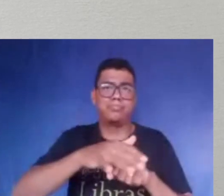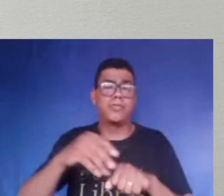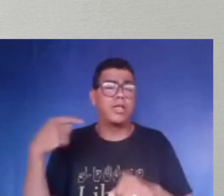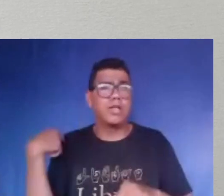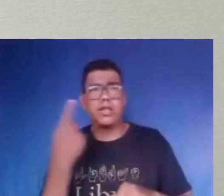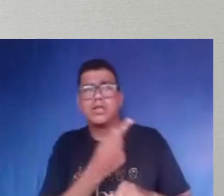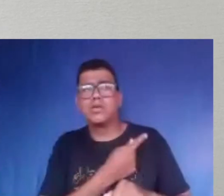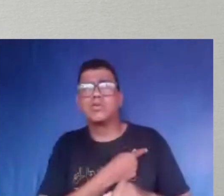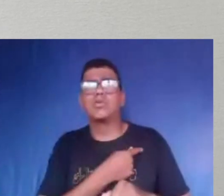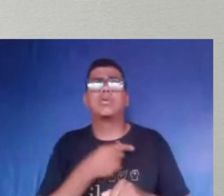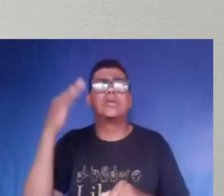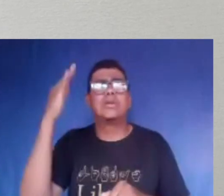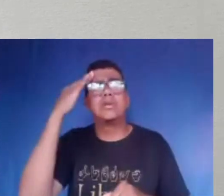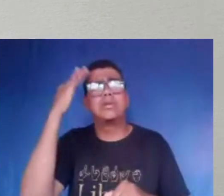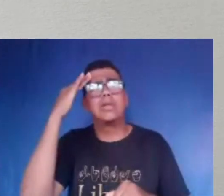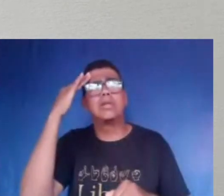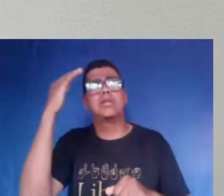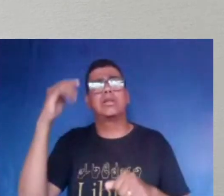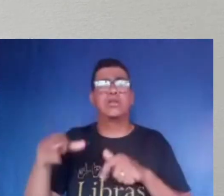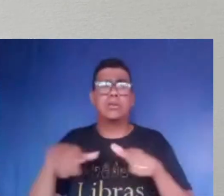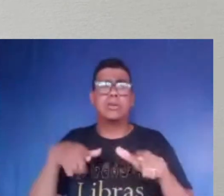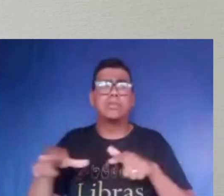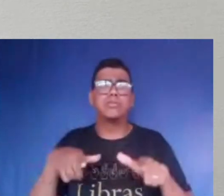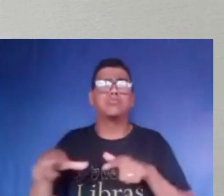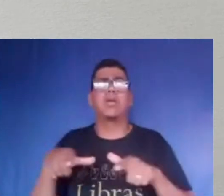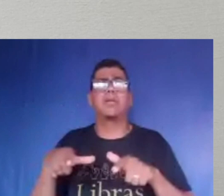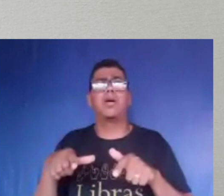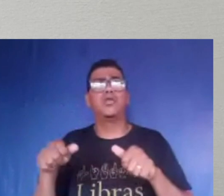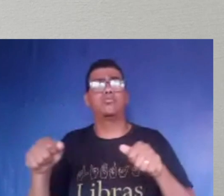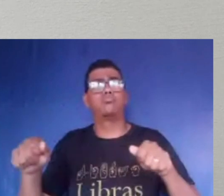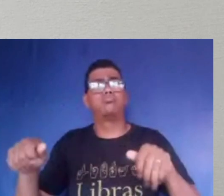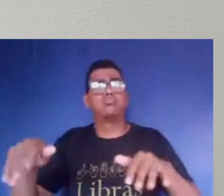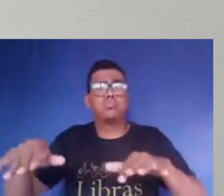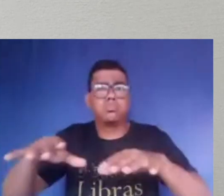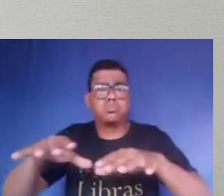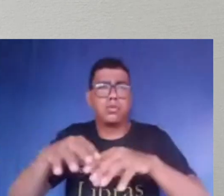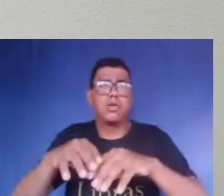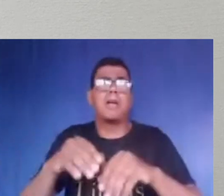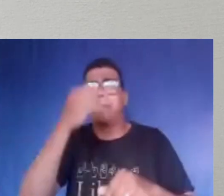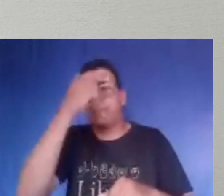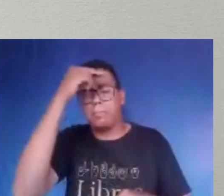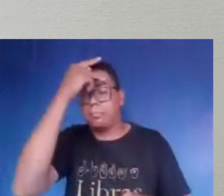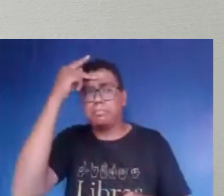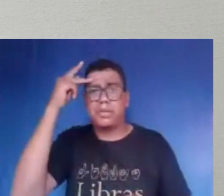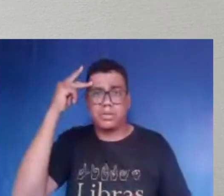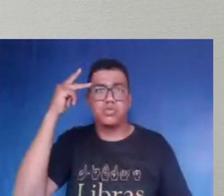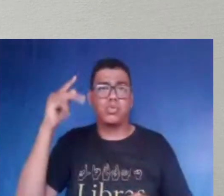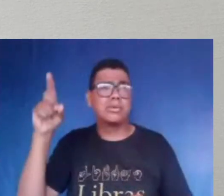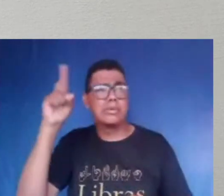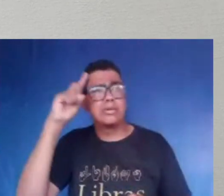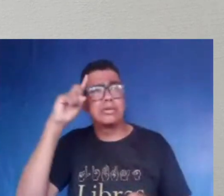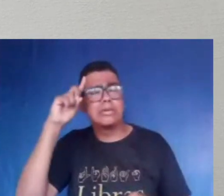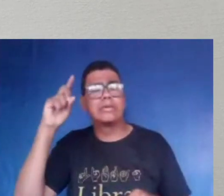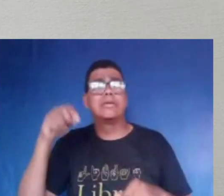desafio, né? Nós sabemos que muitas das nossas atividades são atividades que aglomeram, que trazem muitas pessoas, e só isso já